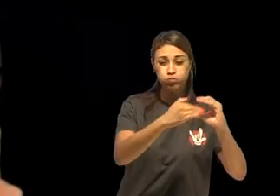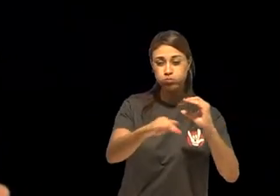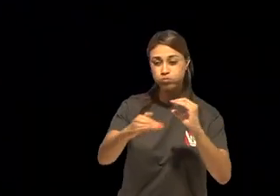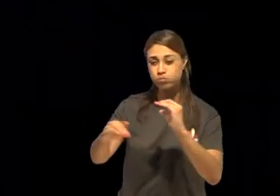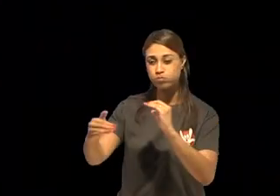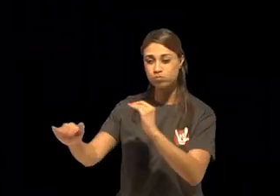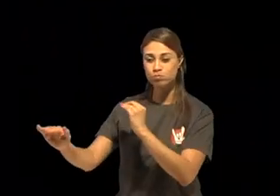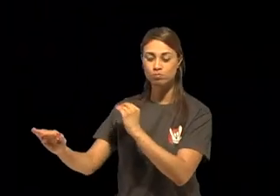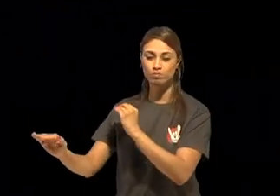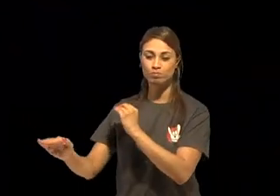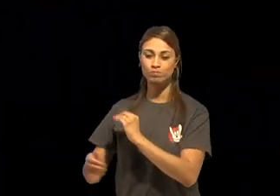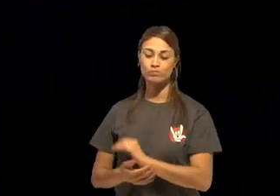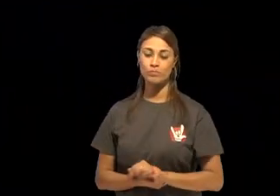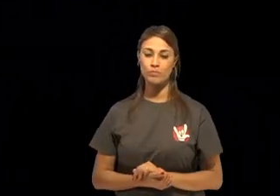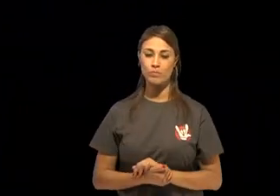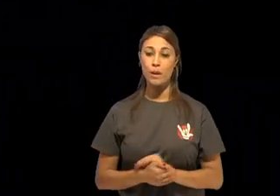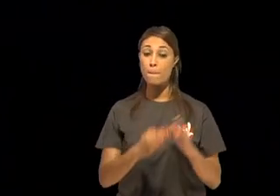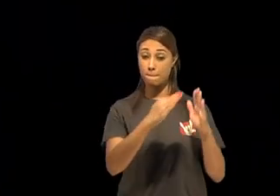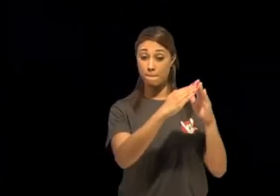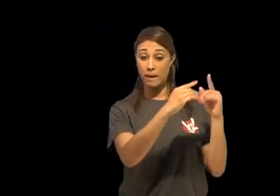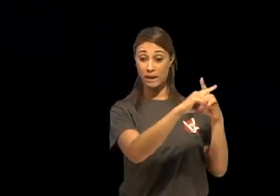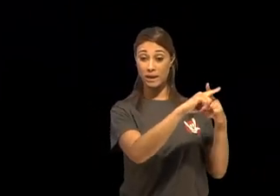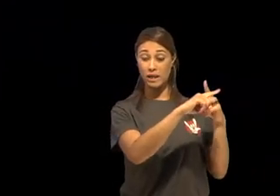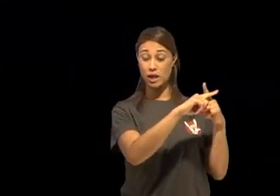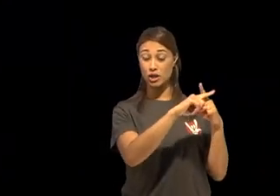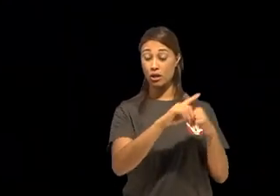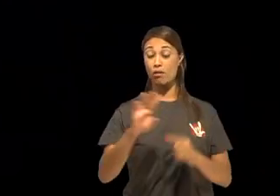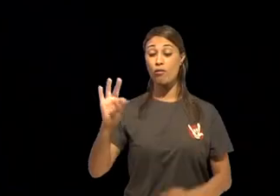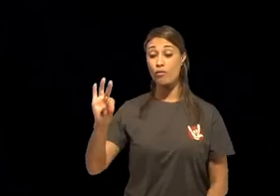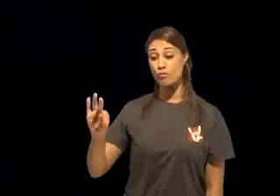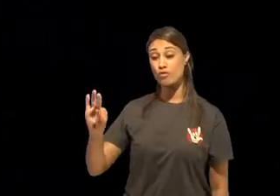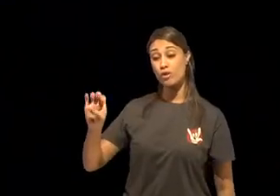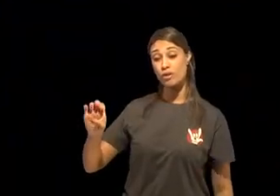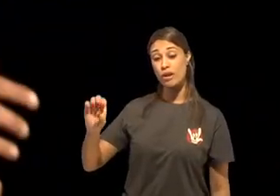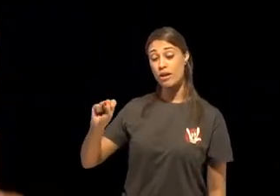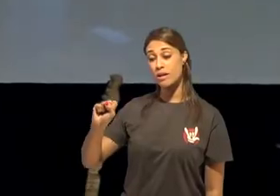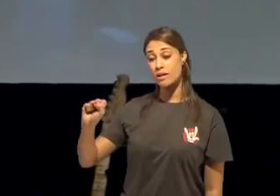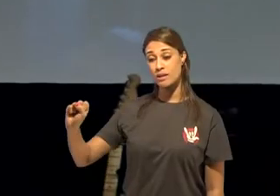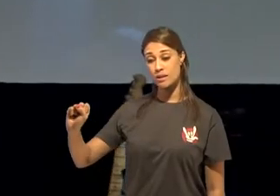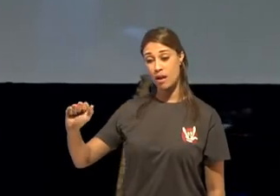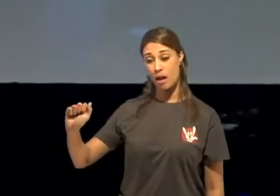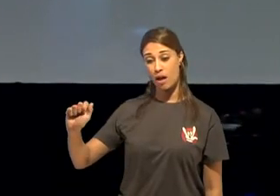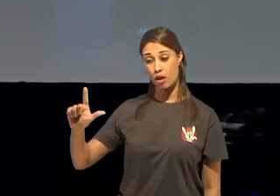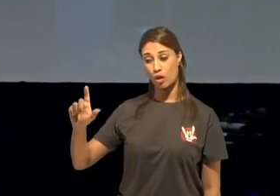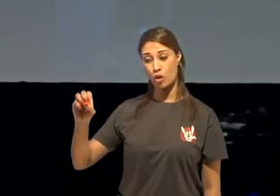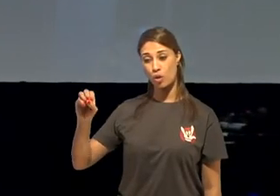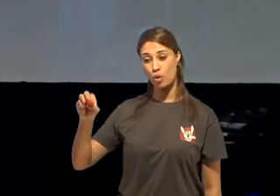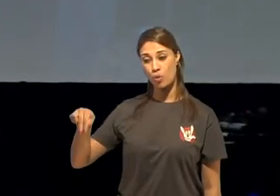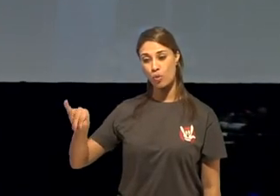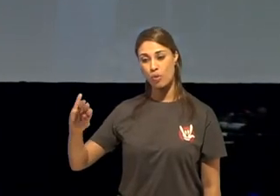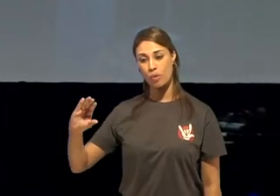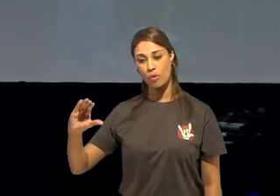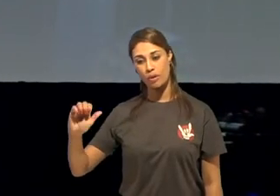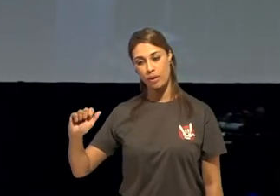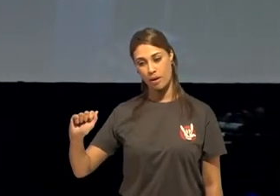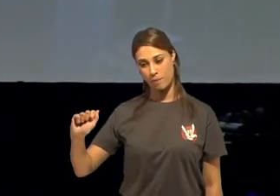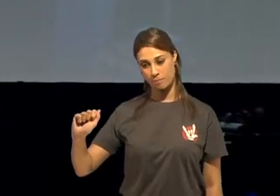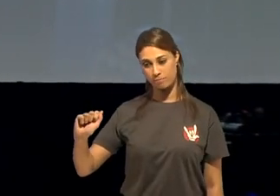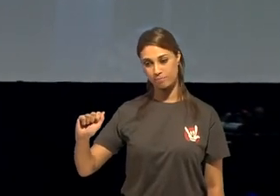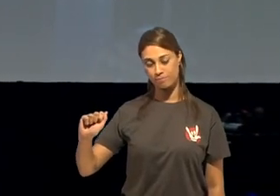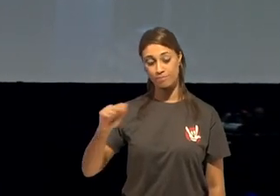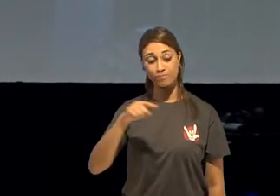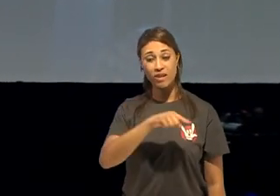igreja tessalônica. E você vê alguém aqui apaixonado, com saudade dos seus irmãos. Quero falar uma coisa para